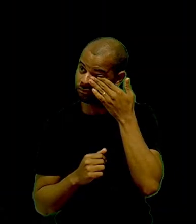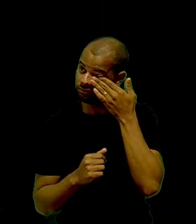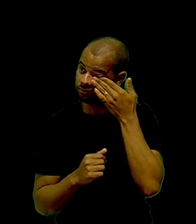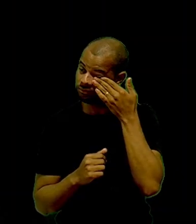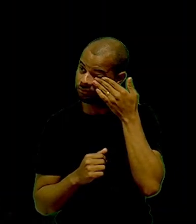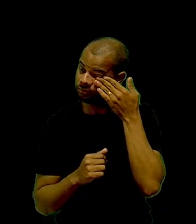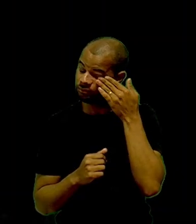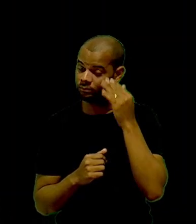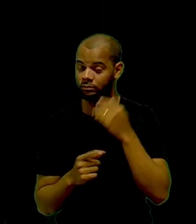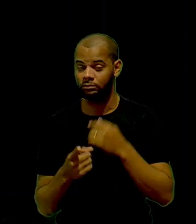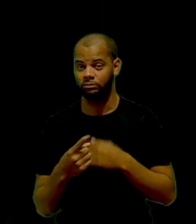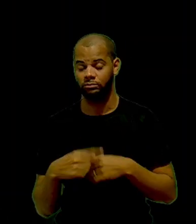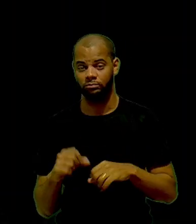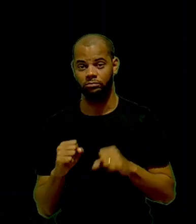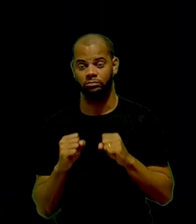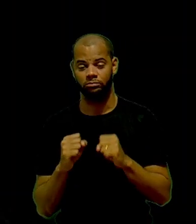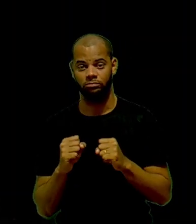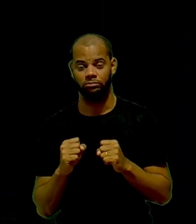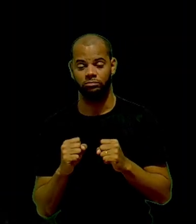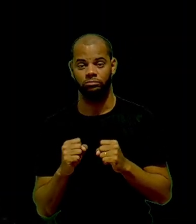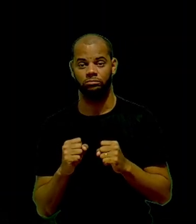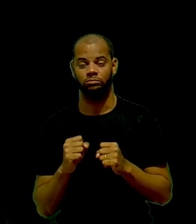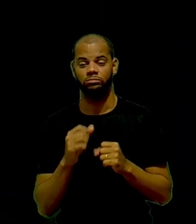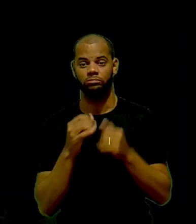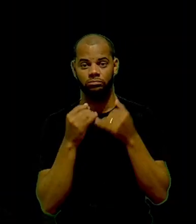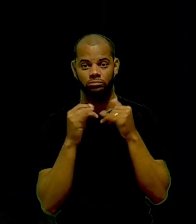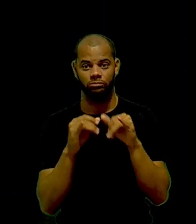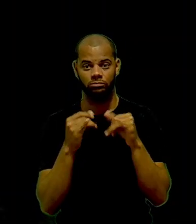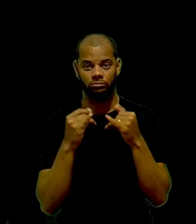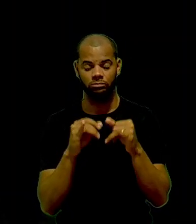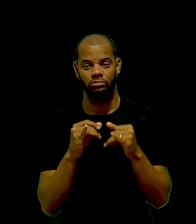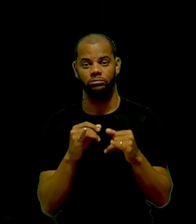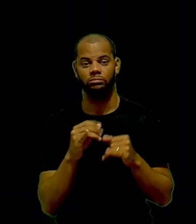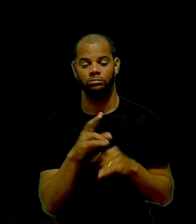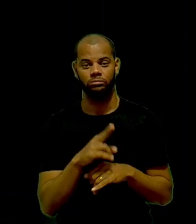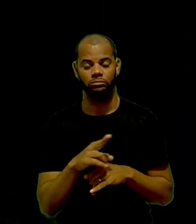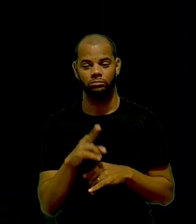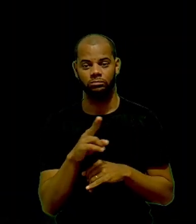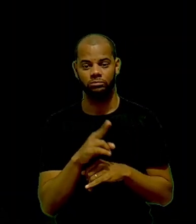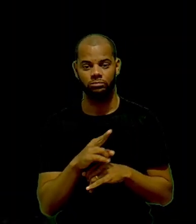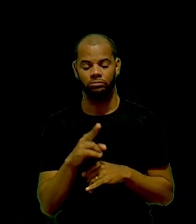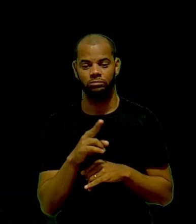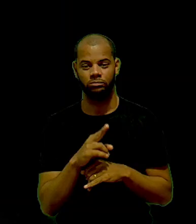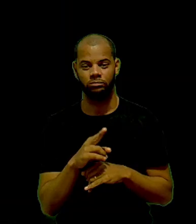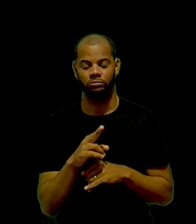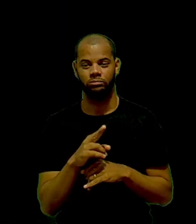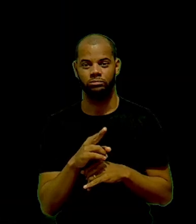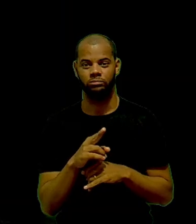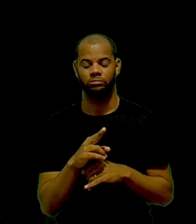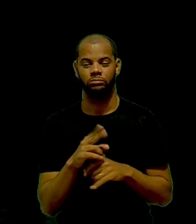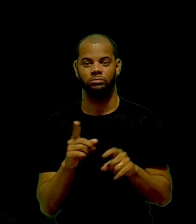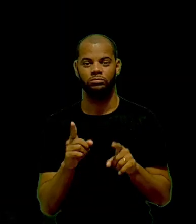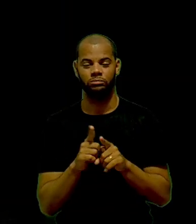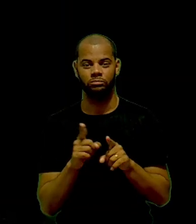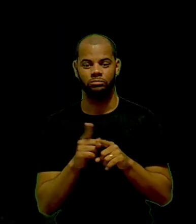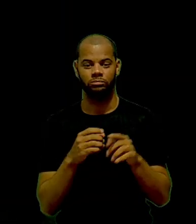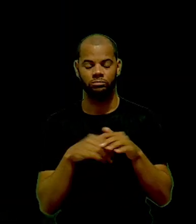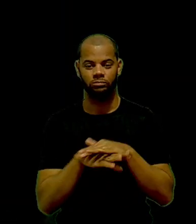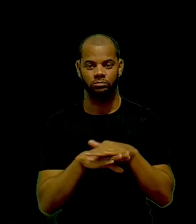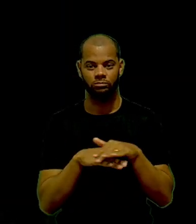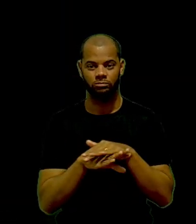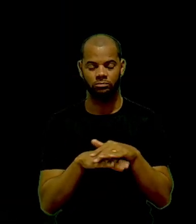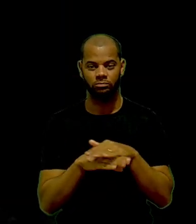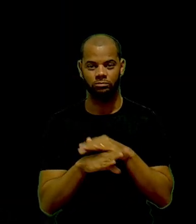nós podemos pegar a energia num período que tem bastante disponibilidade e armazenar na bateria. A